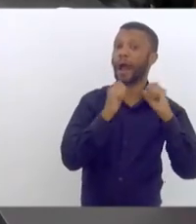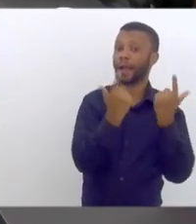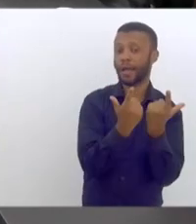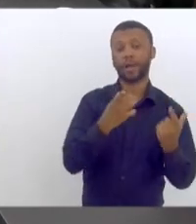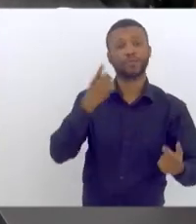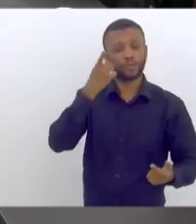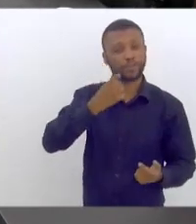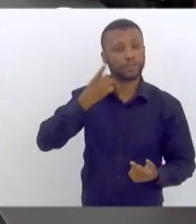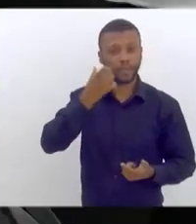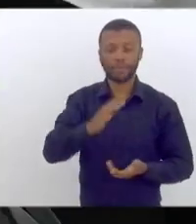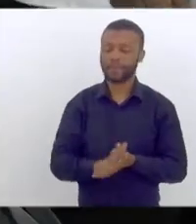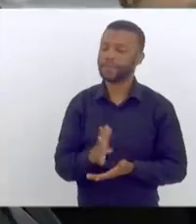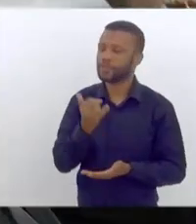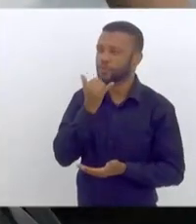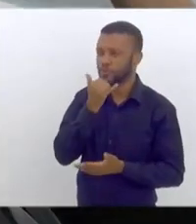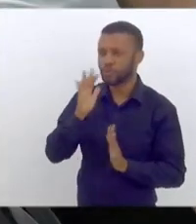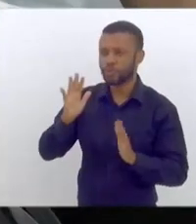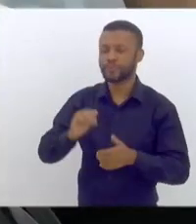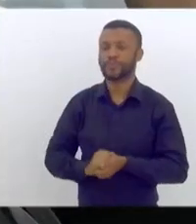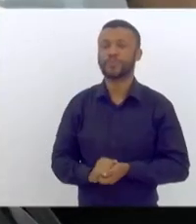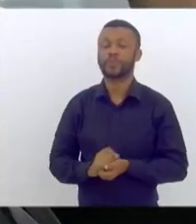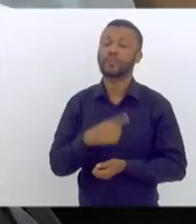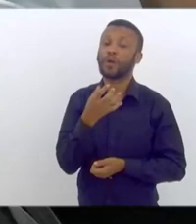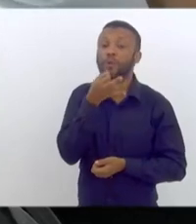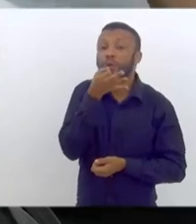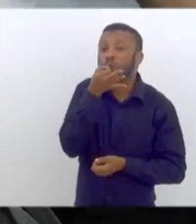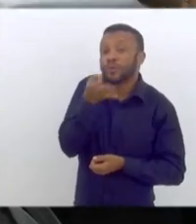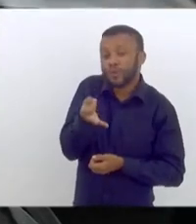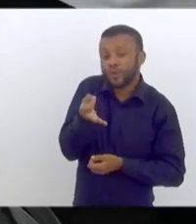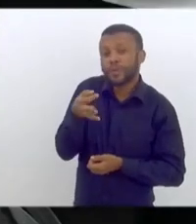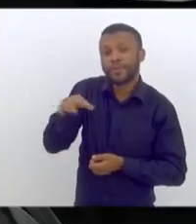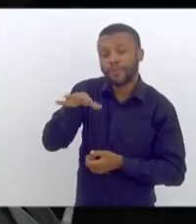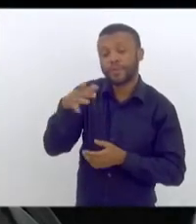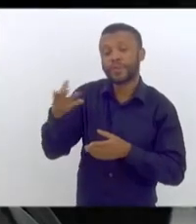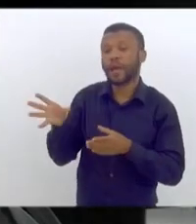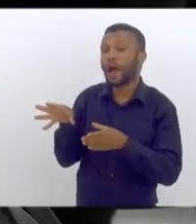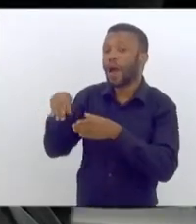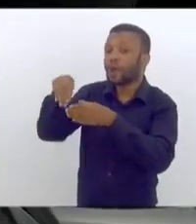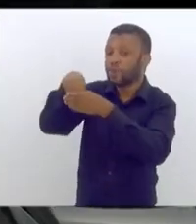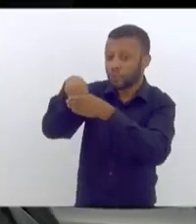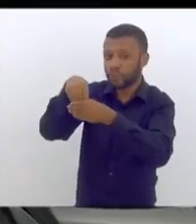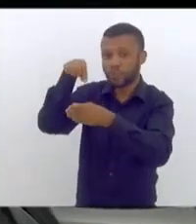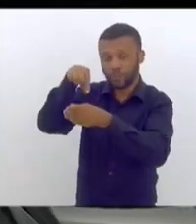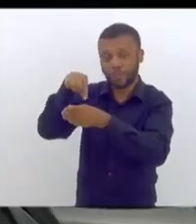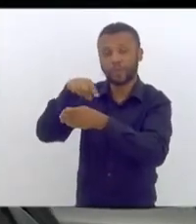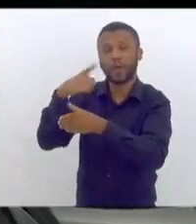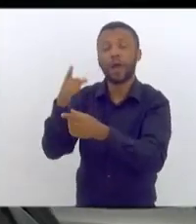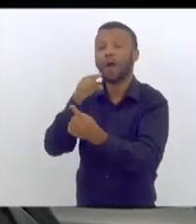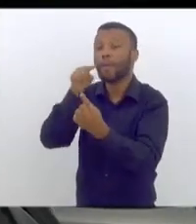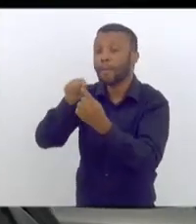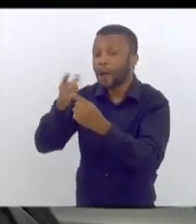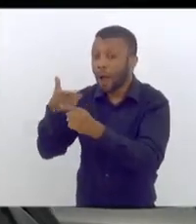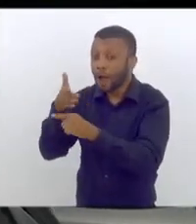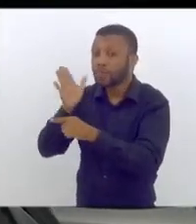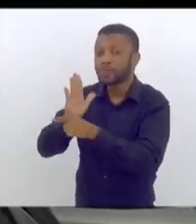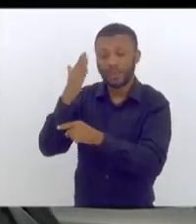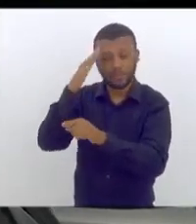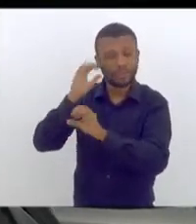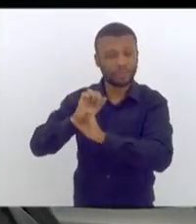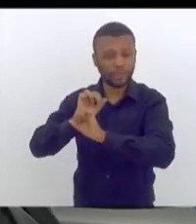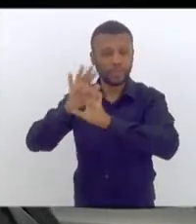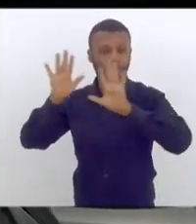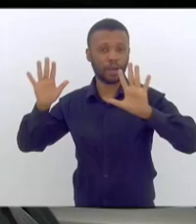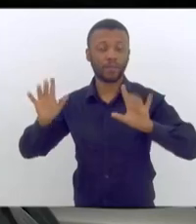a gente poderia sugerir que elas fossem fossem aglutinadas né para facilitar o entendimento mas elas